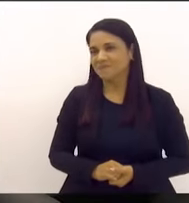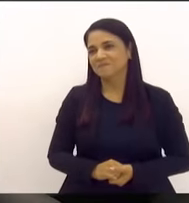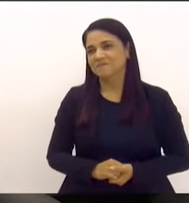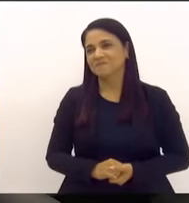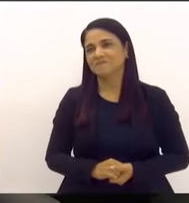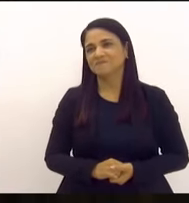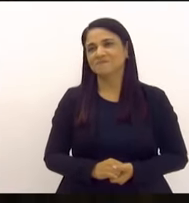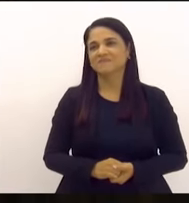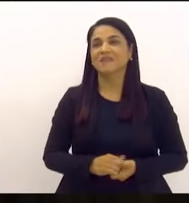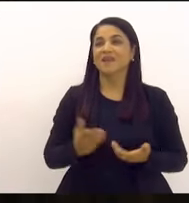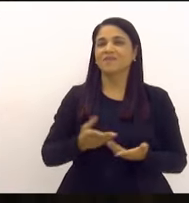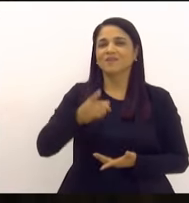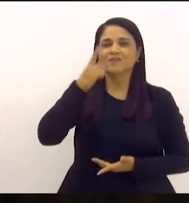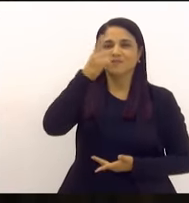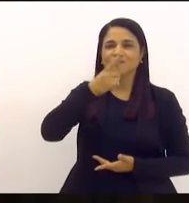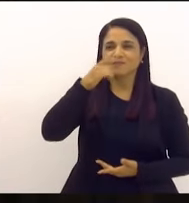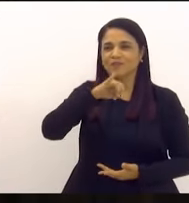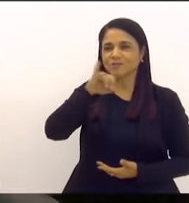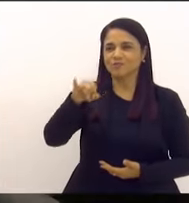Deputado professor Josemar.